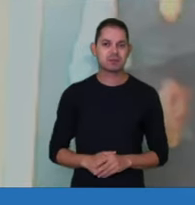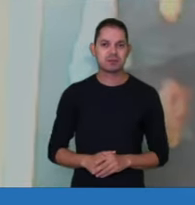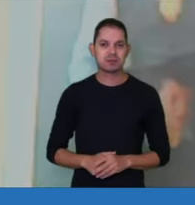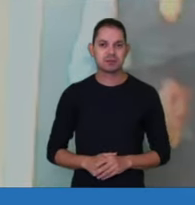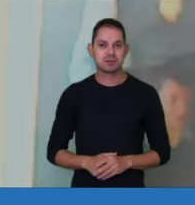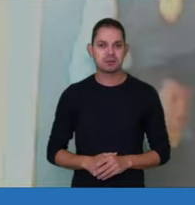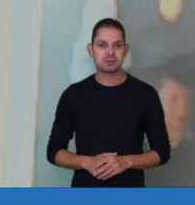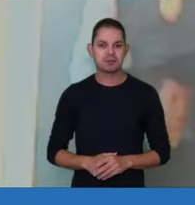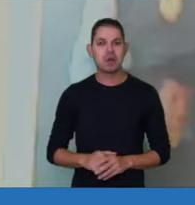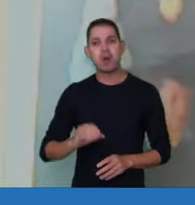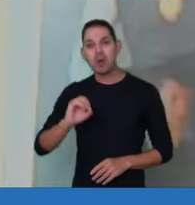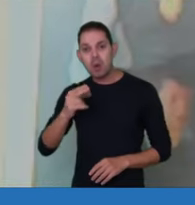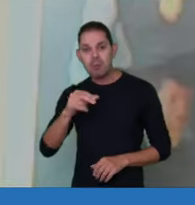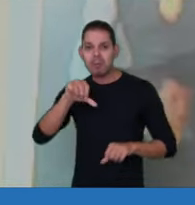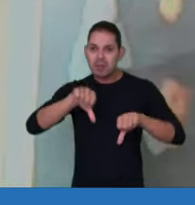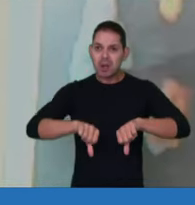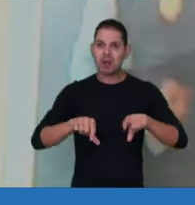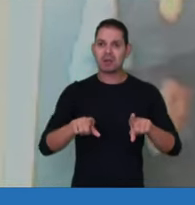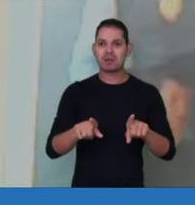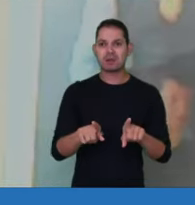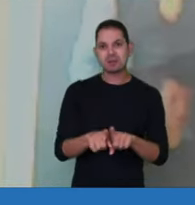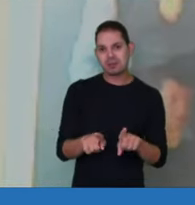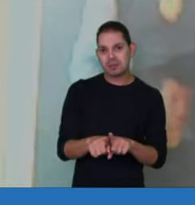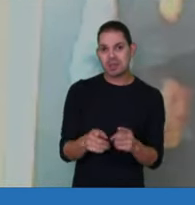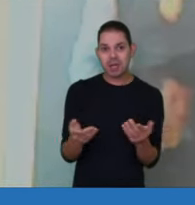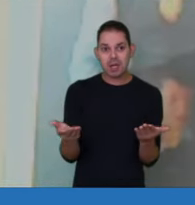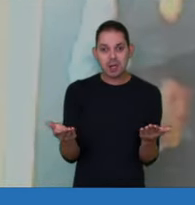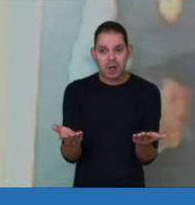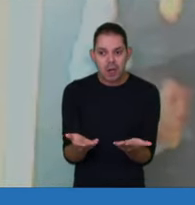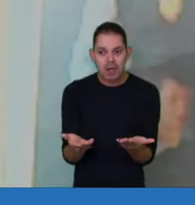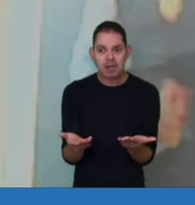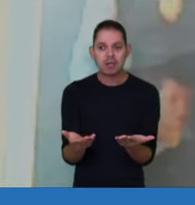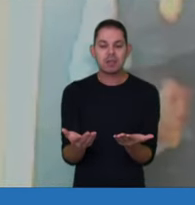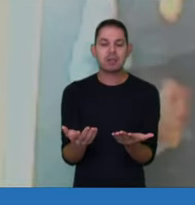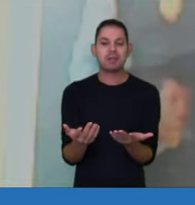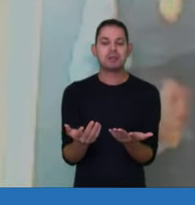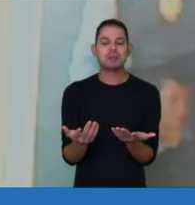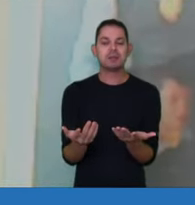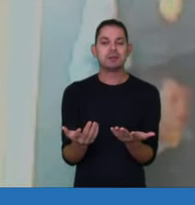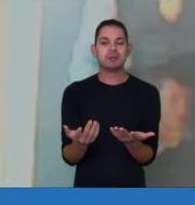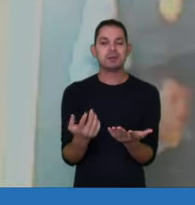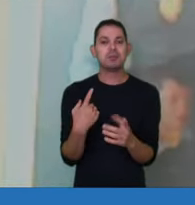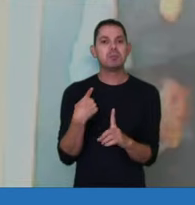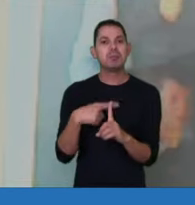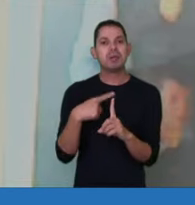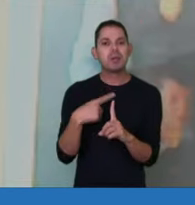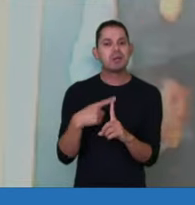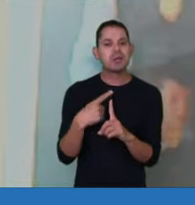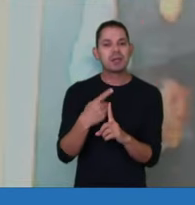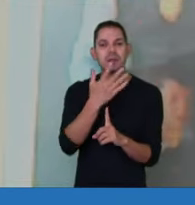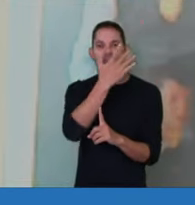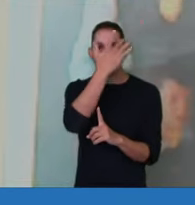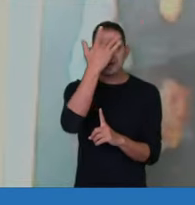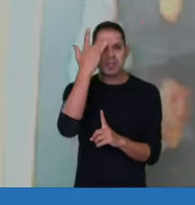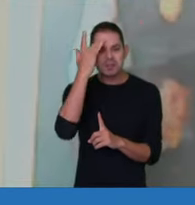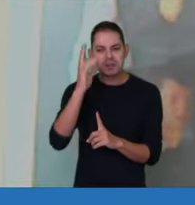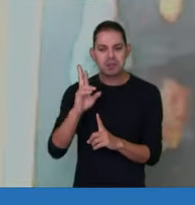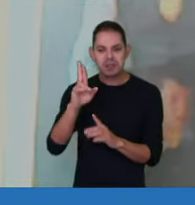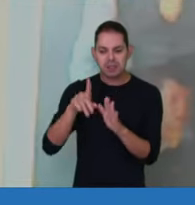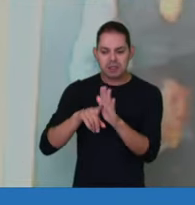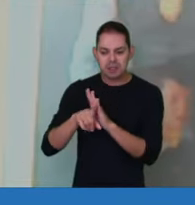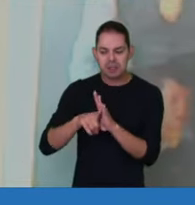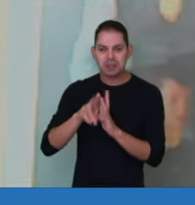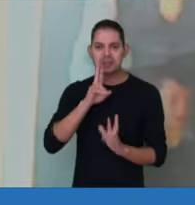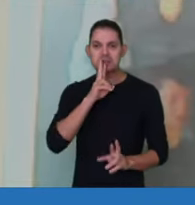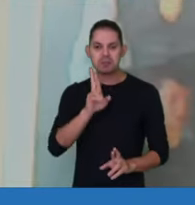ou até piores. E agora a gente não sabe, porque as pessoas que deveriam estar investigando e nos dando as respostas